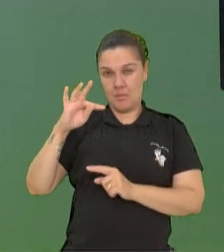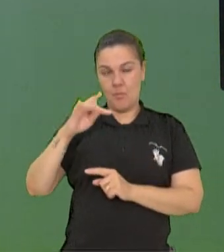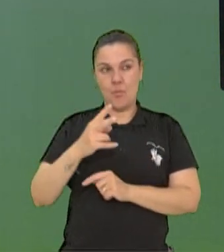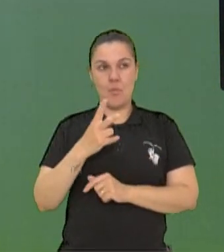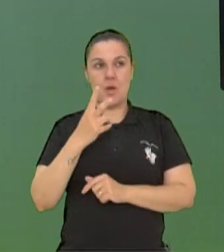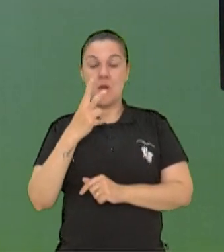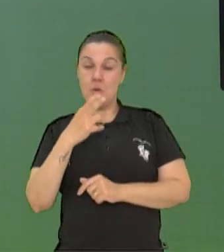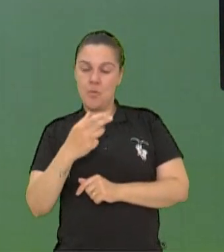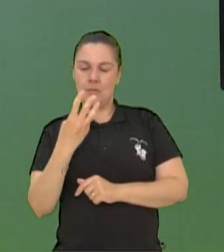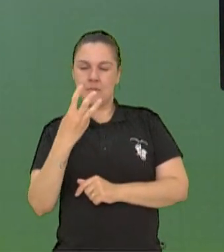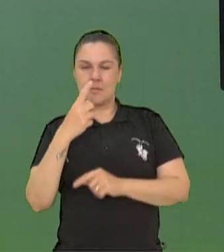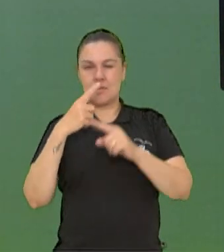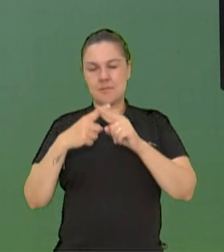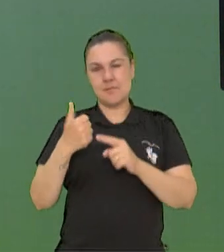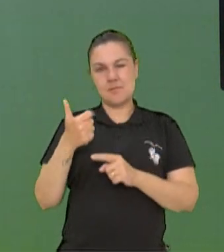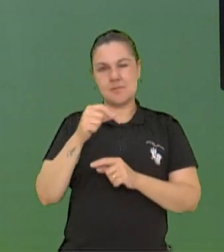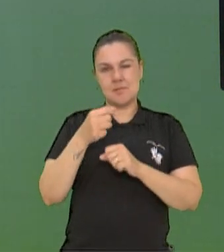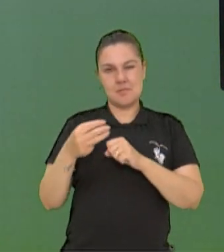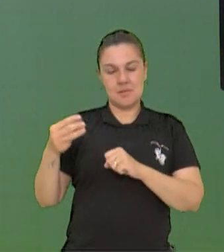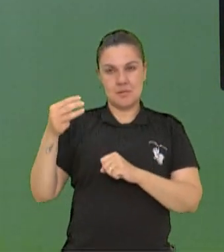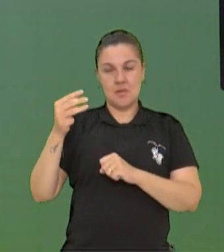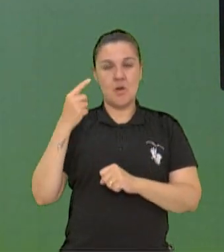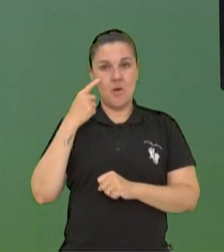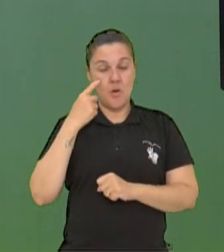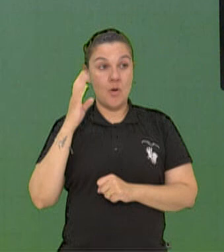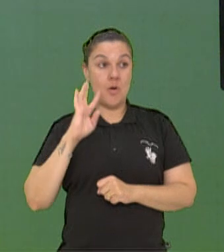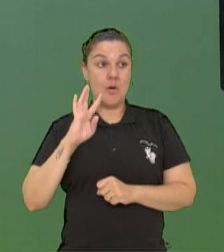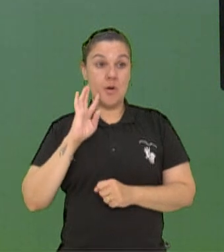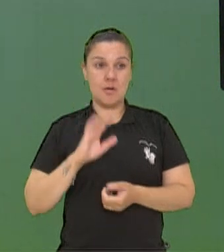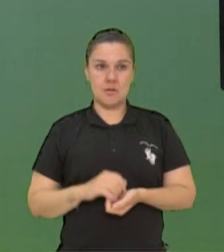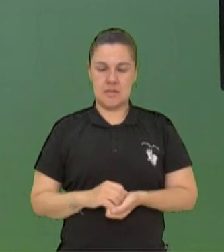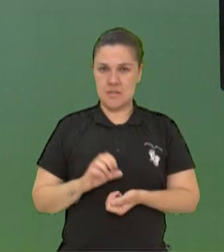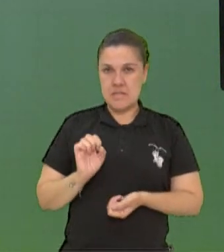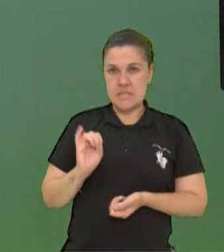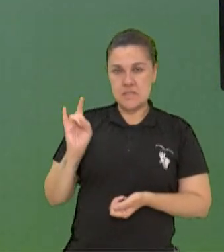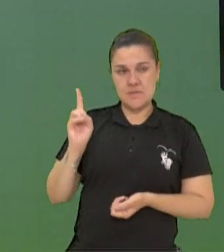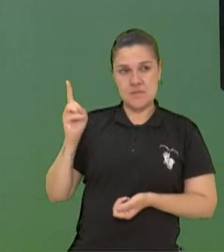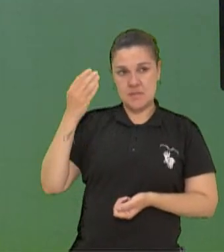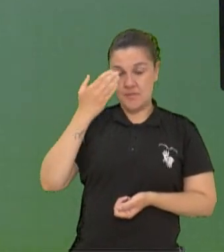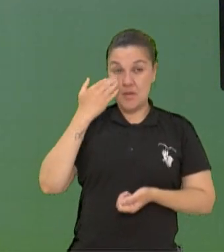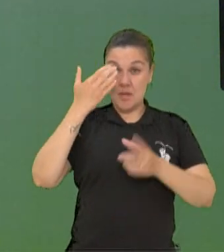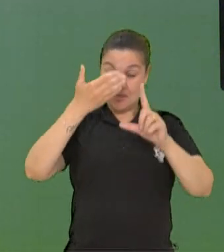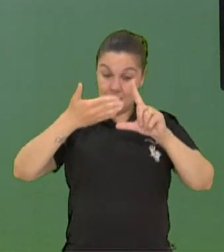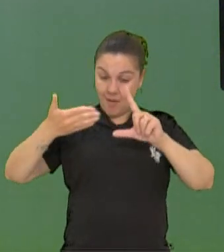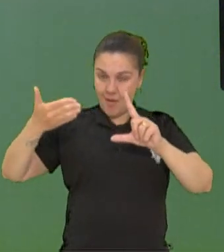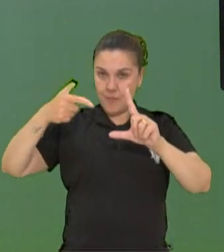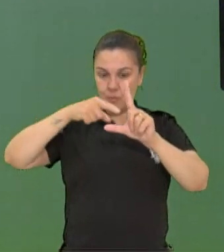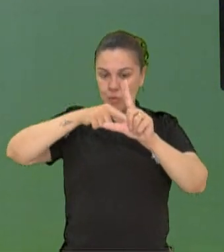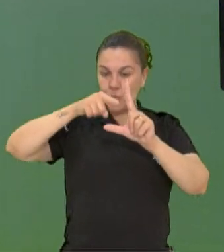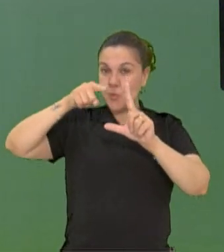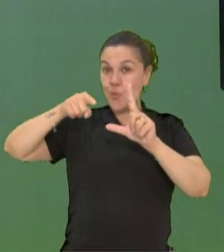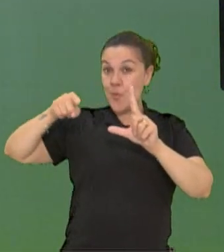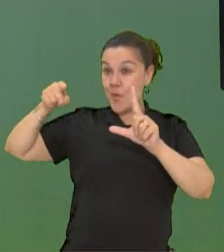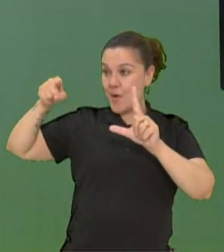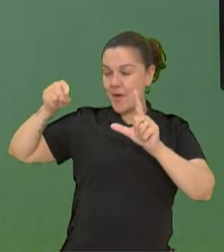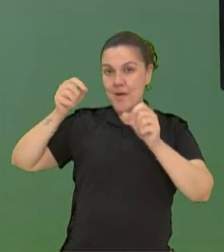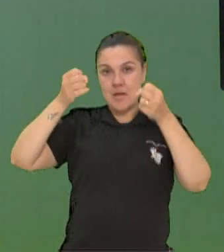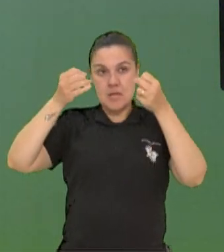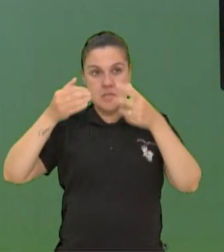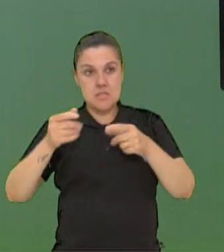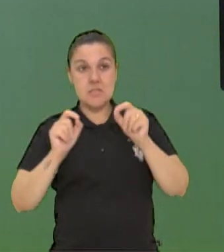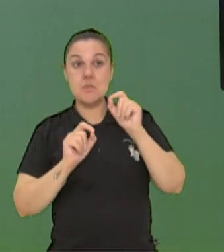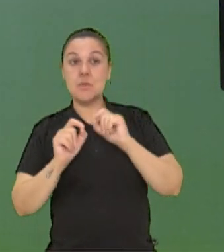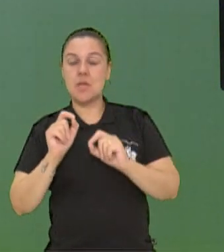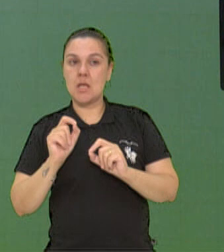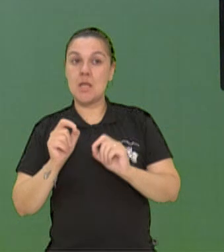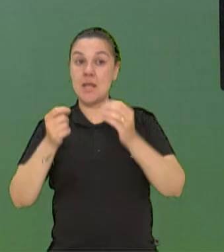terceira. Olha só que curioso, olha que bacana. É, se você reparar bem na figura, Pessoal, ele fala que